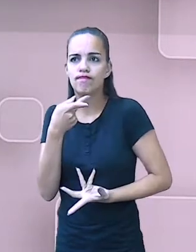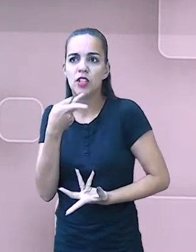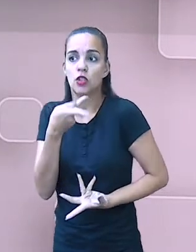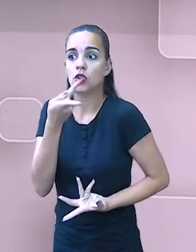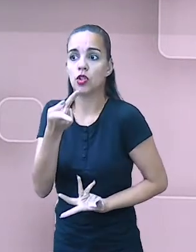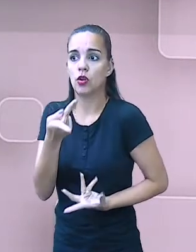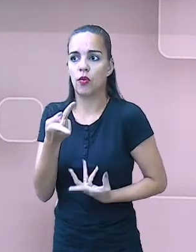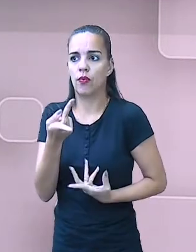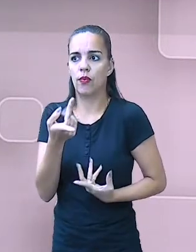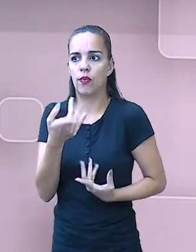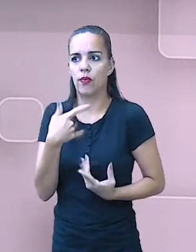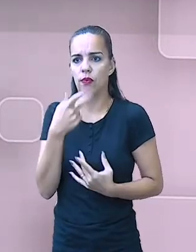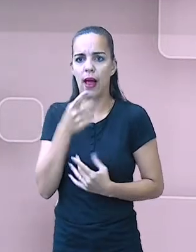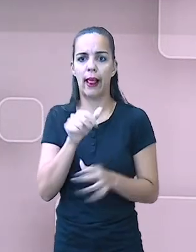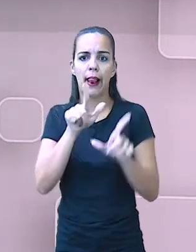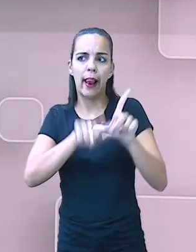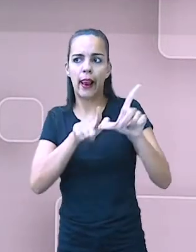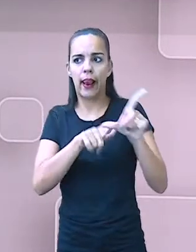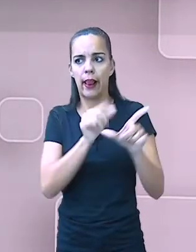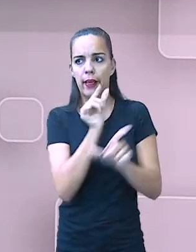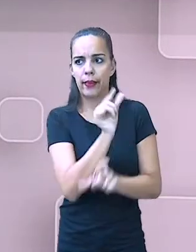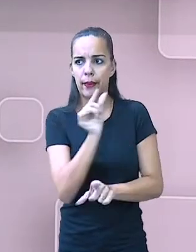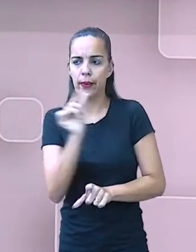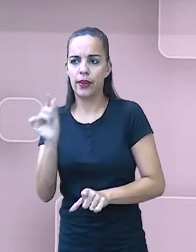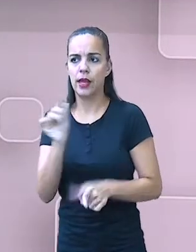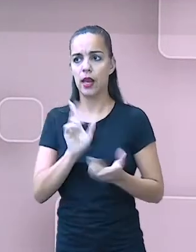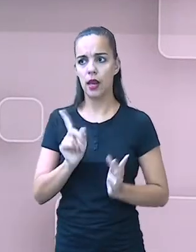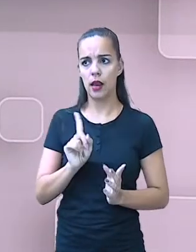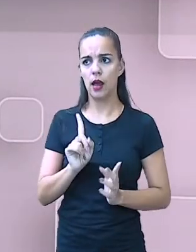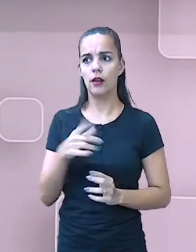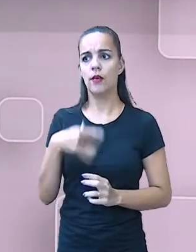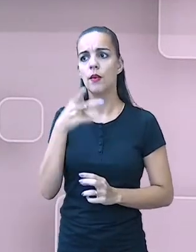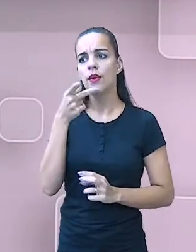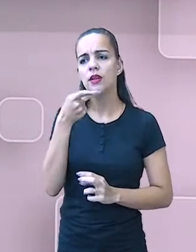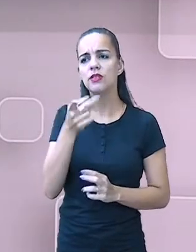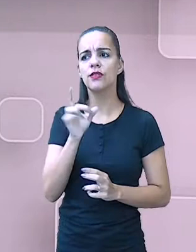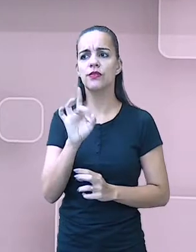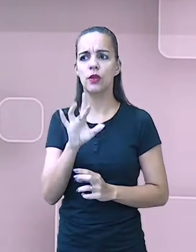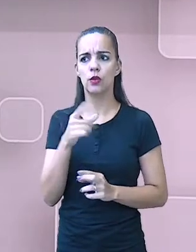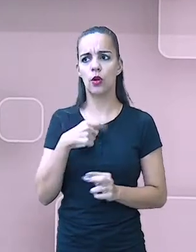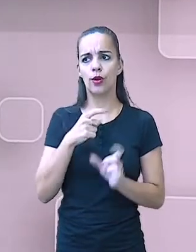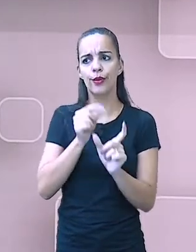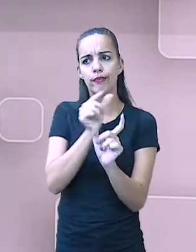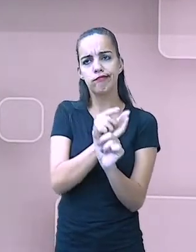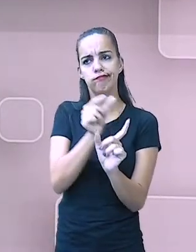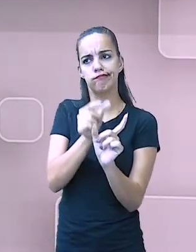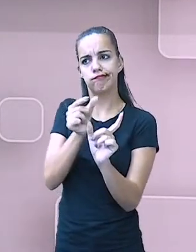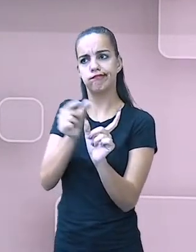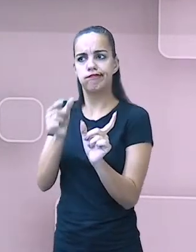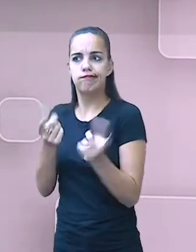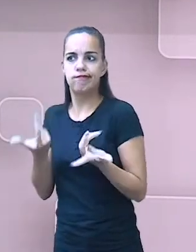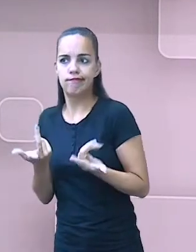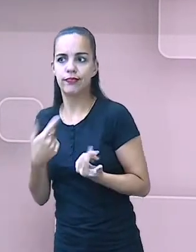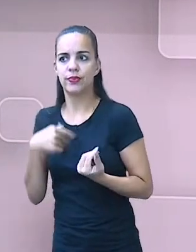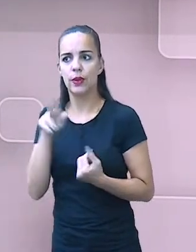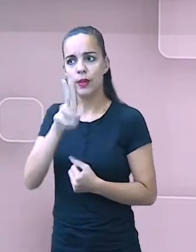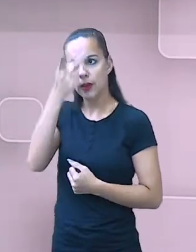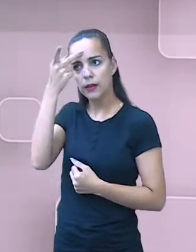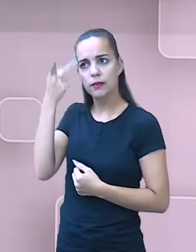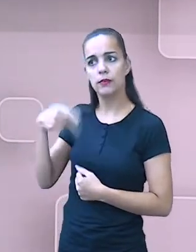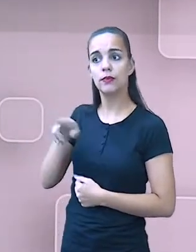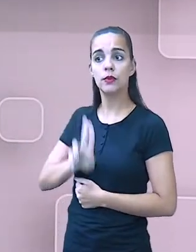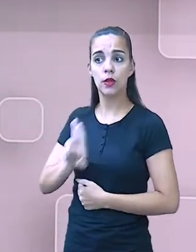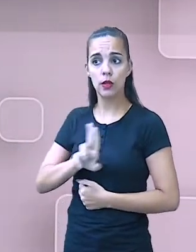fala letra por letra, como eu vou falar um pouquinho na frente, e a gente faz algumas emissões de voz, né? As pessoas usam